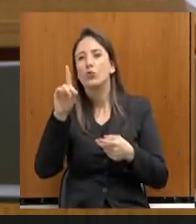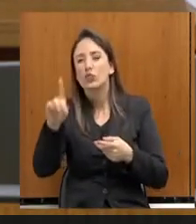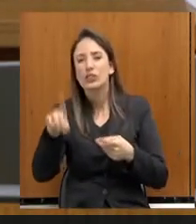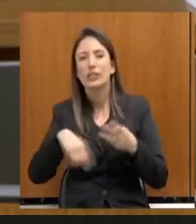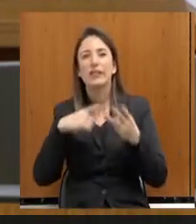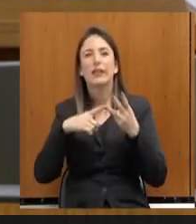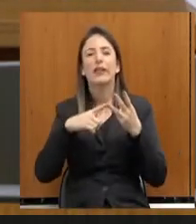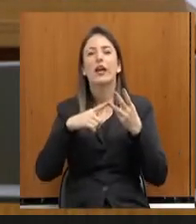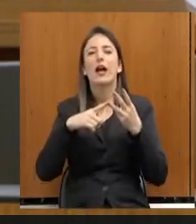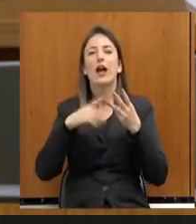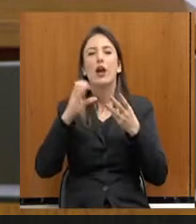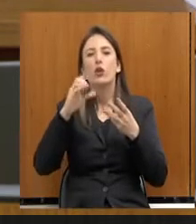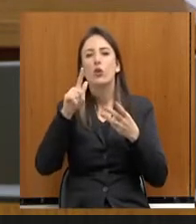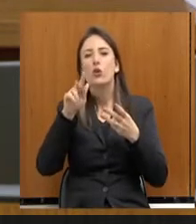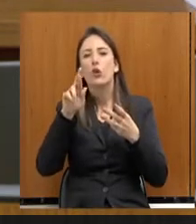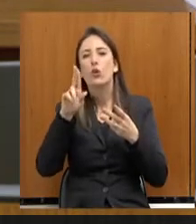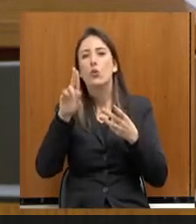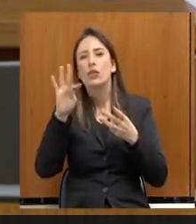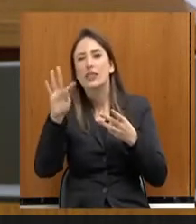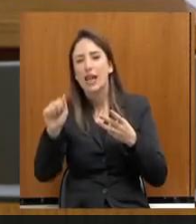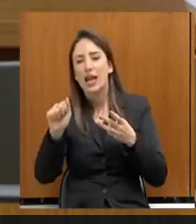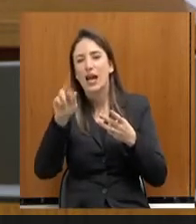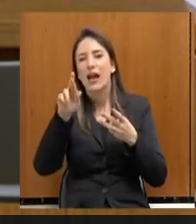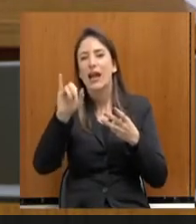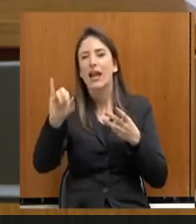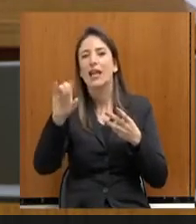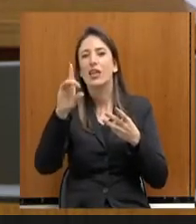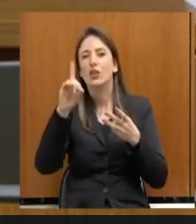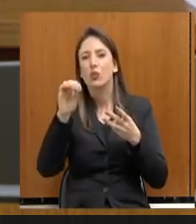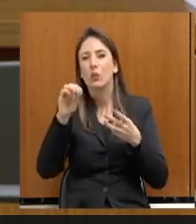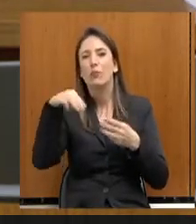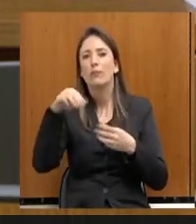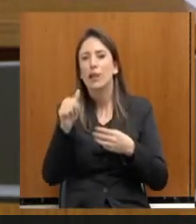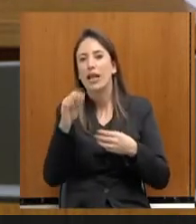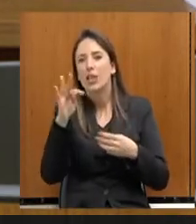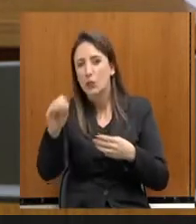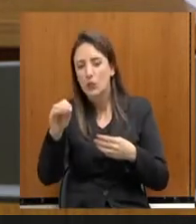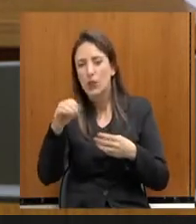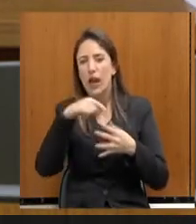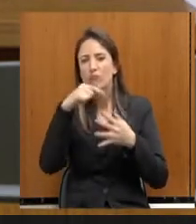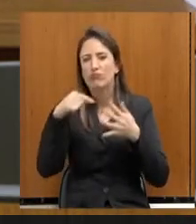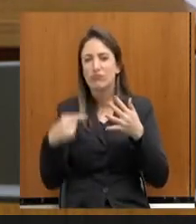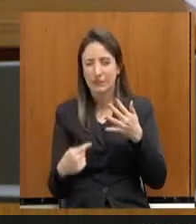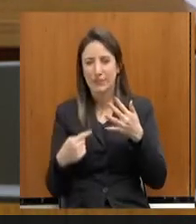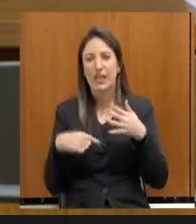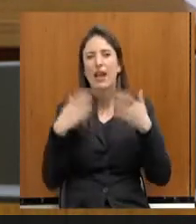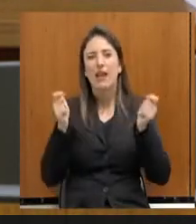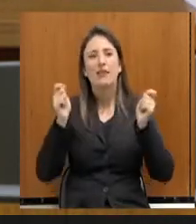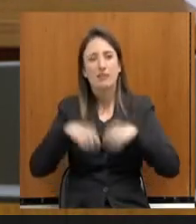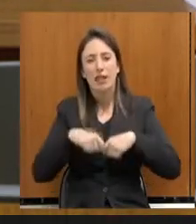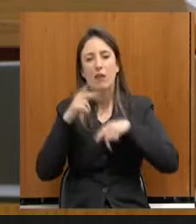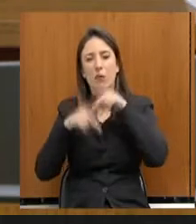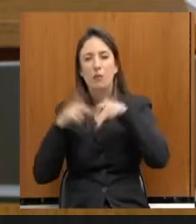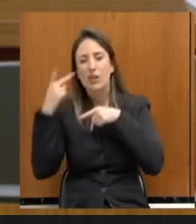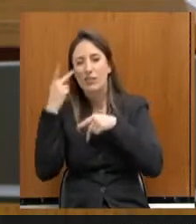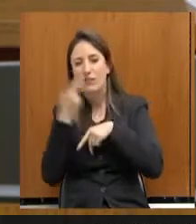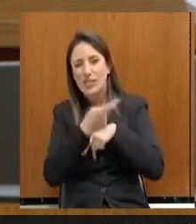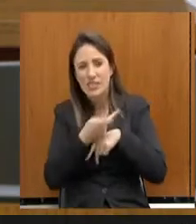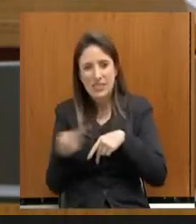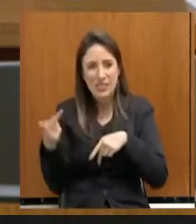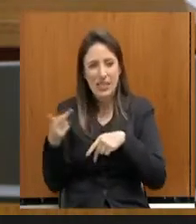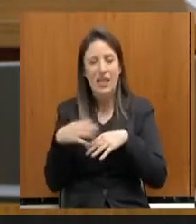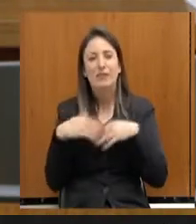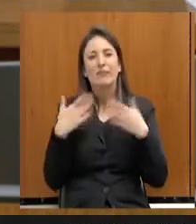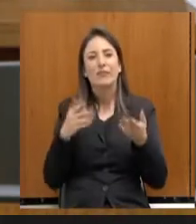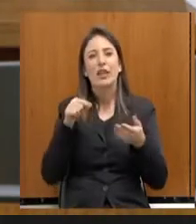outra possibilidade de acesso à população de visitação e uma lá recentemente fomos lá sair